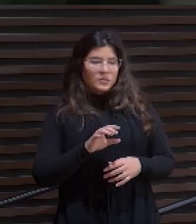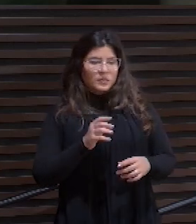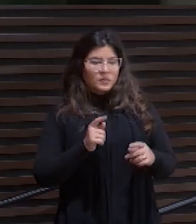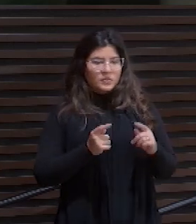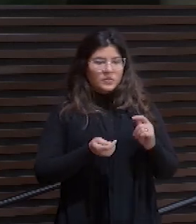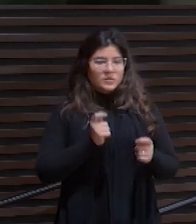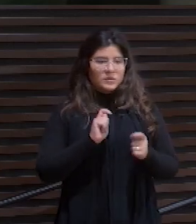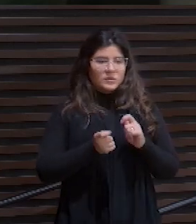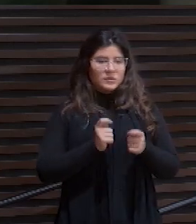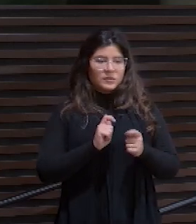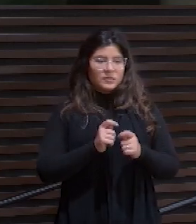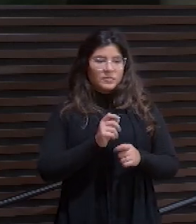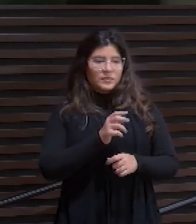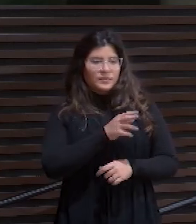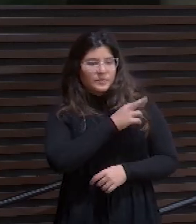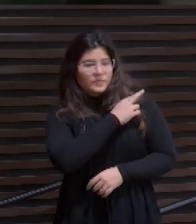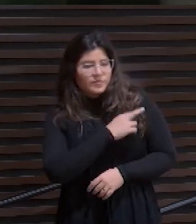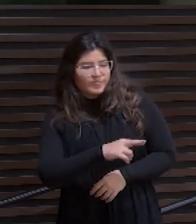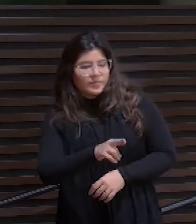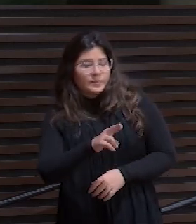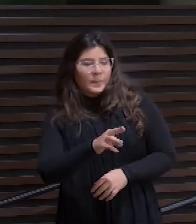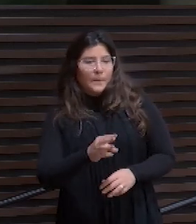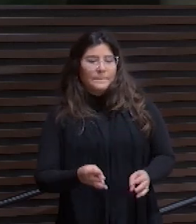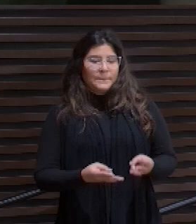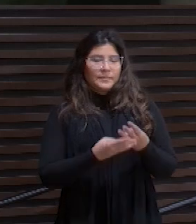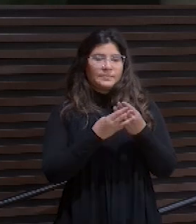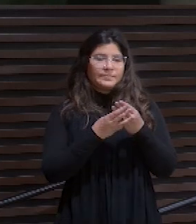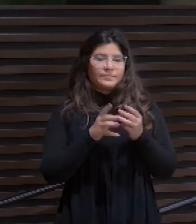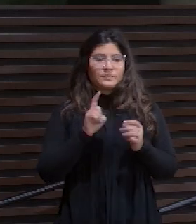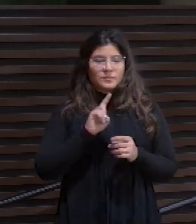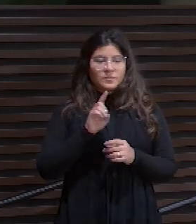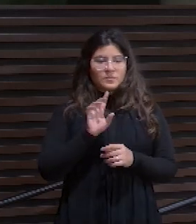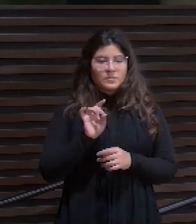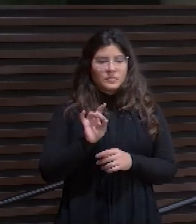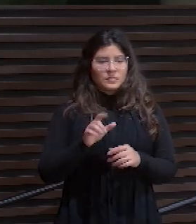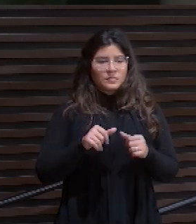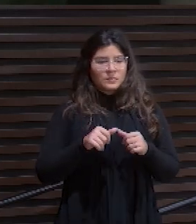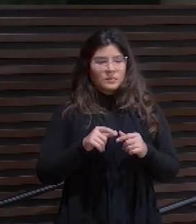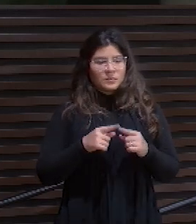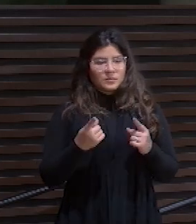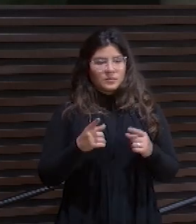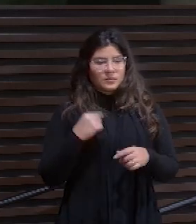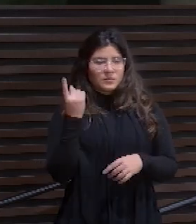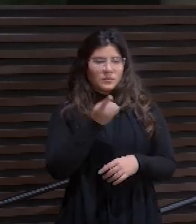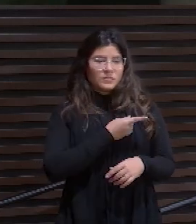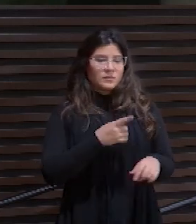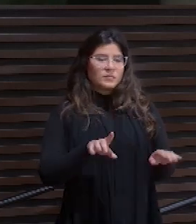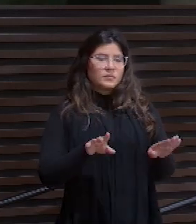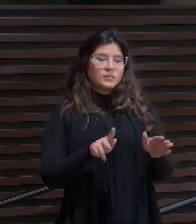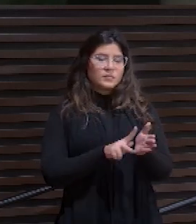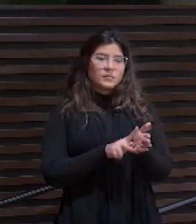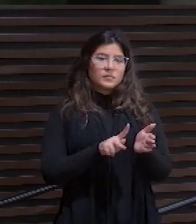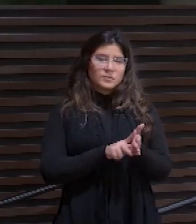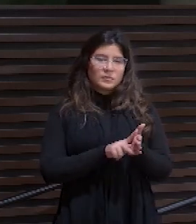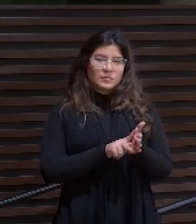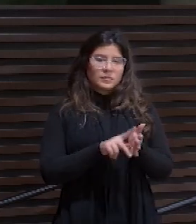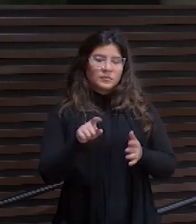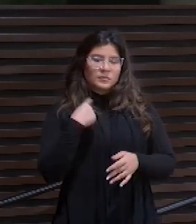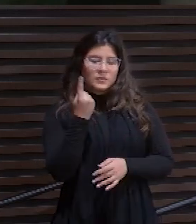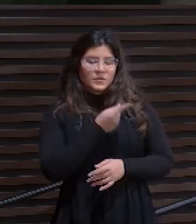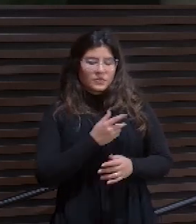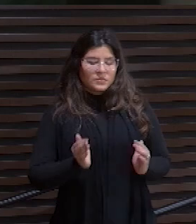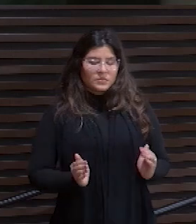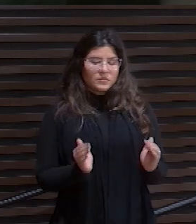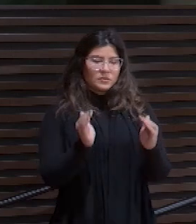judaico-religioso, mosaico, e nem às sombras, não só isso, mas a nós. Nós, como odres, que